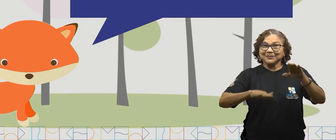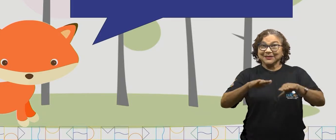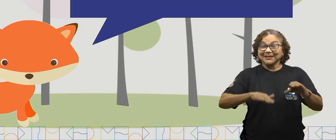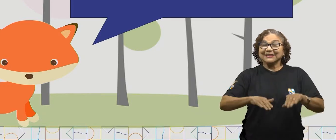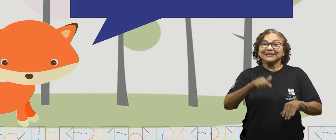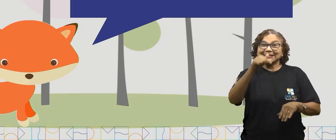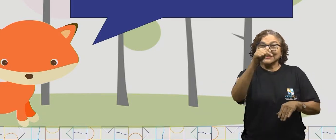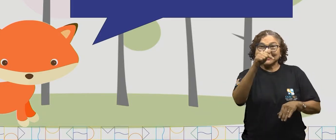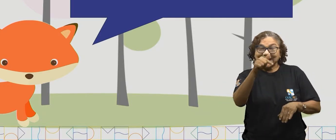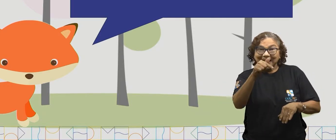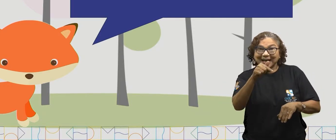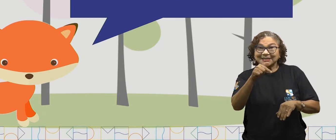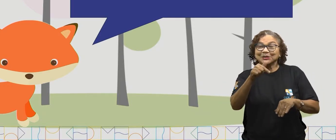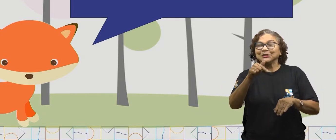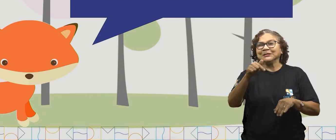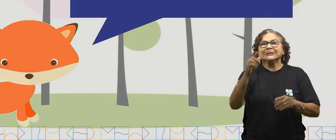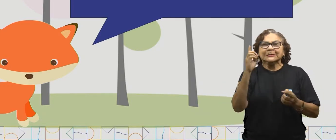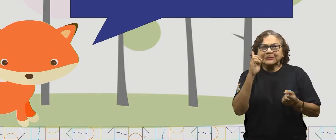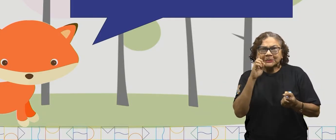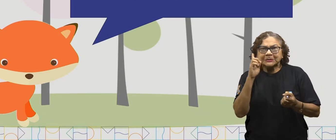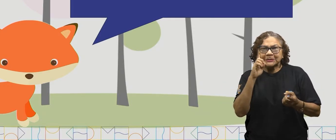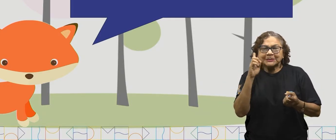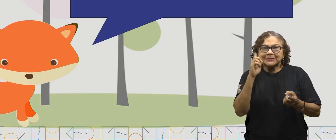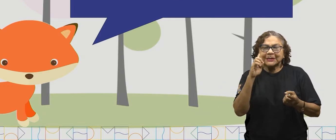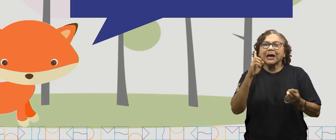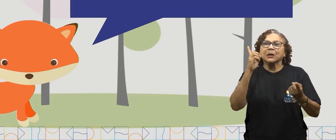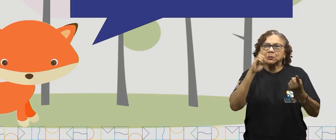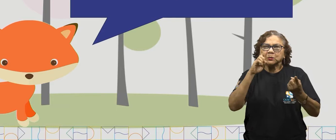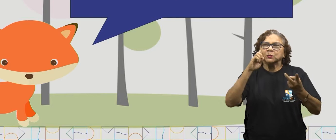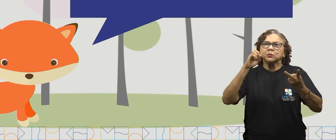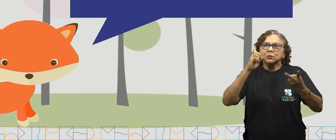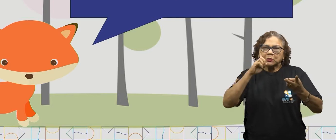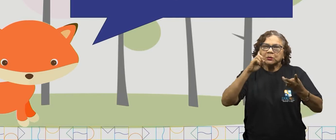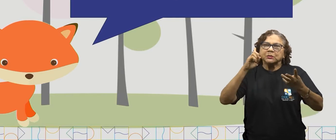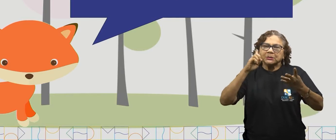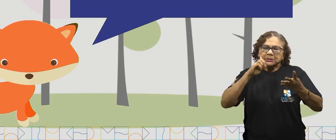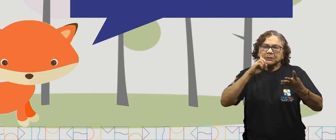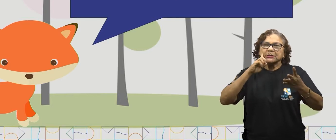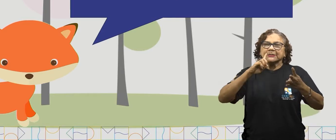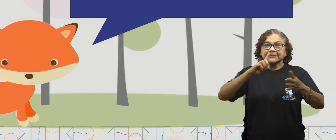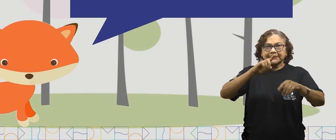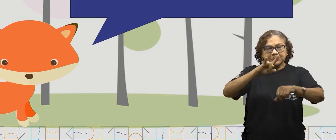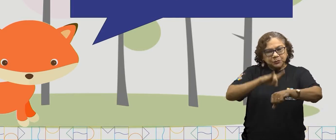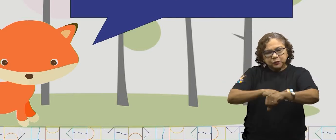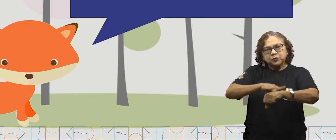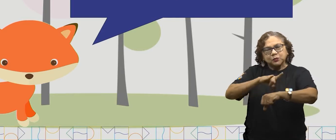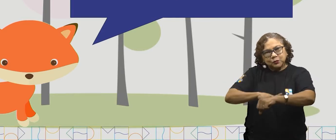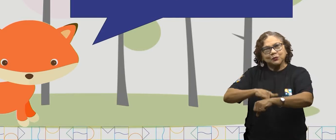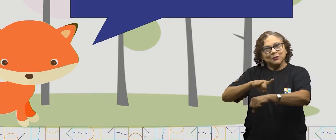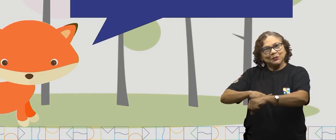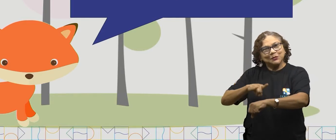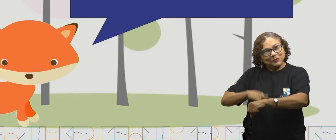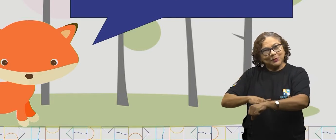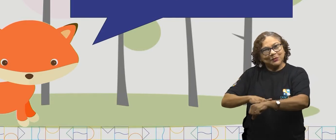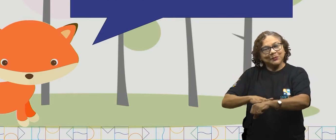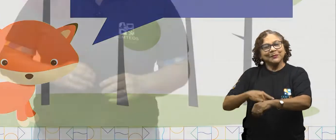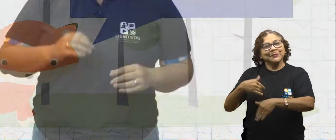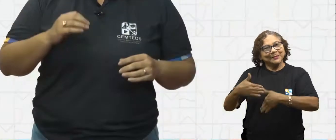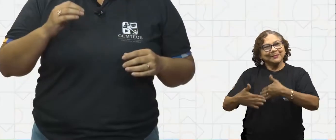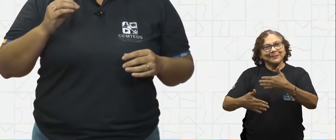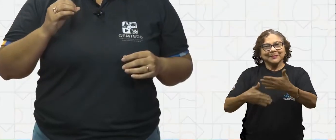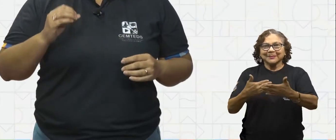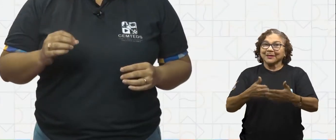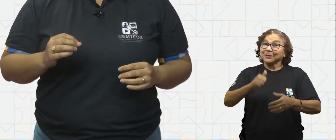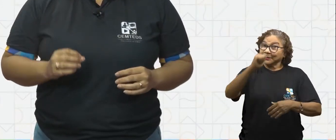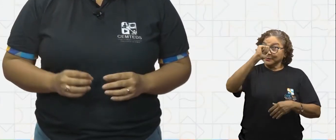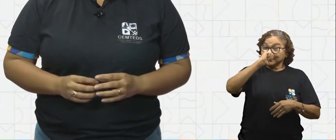7 vezes por dia e cada jato dura cerca de 7 segundos, dependendo do consumo de água do indivíduo.